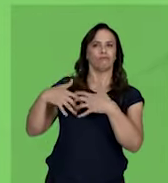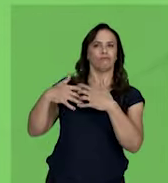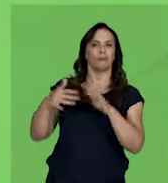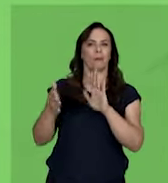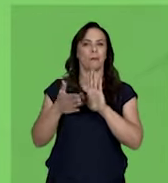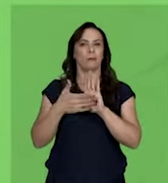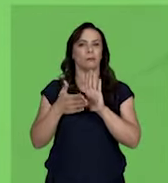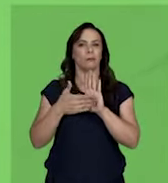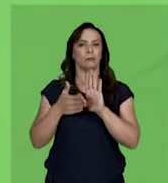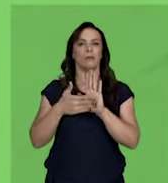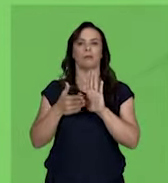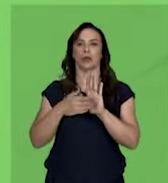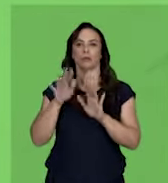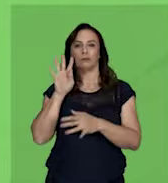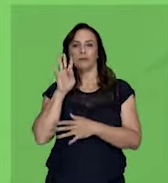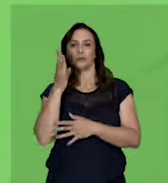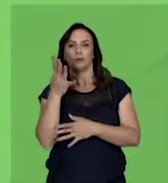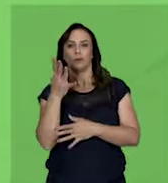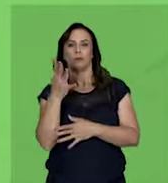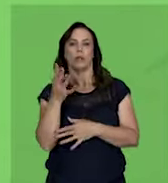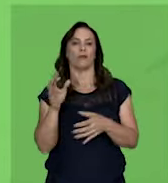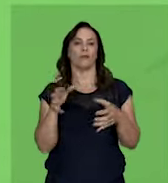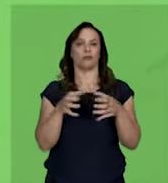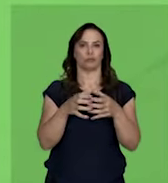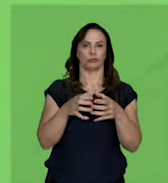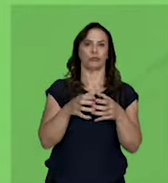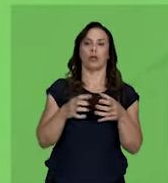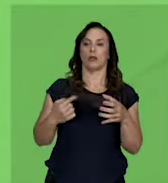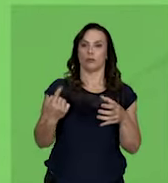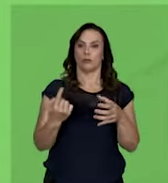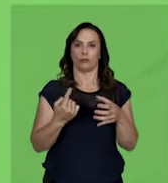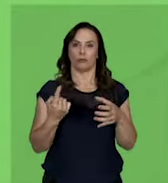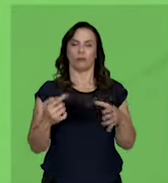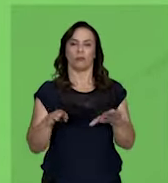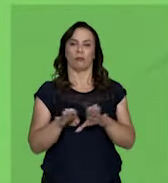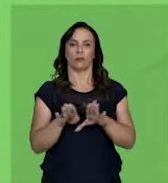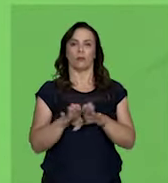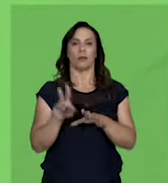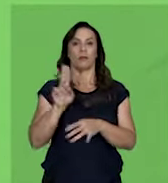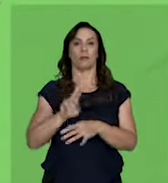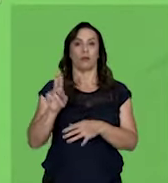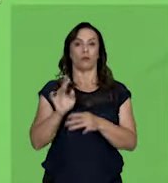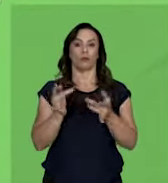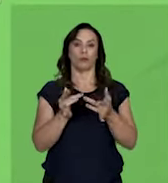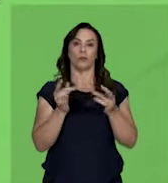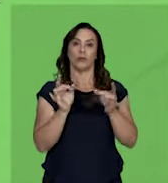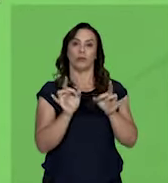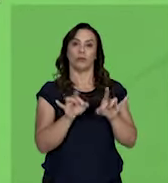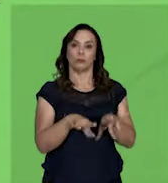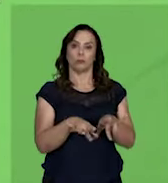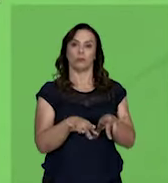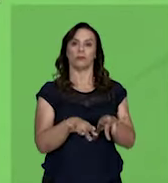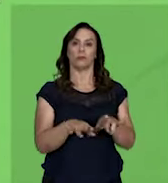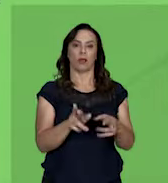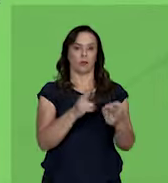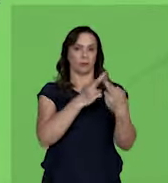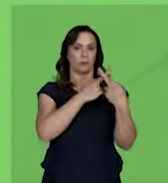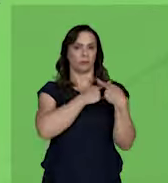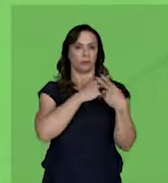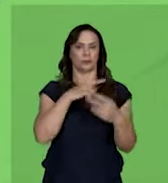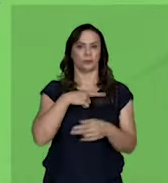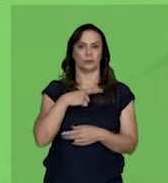ou coletiva para seus usos e descartes responsáveis. A outra habilidade em